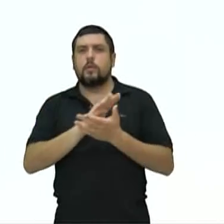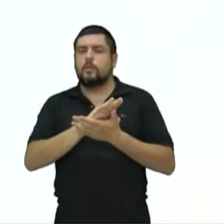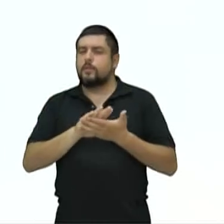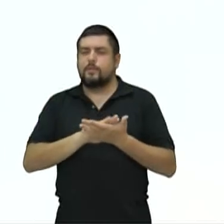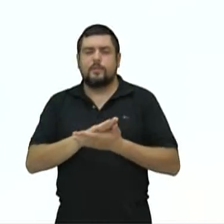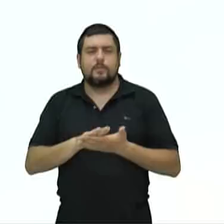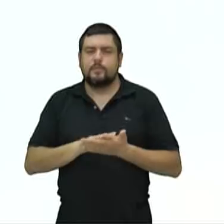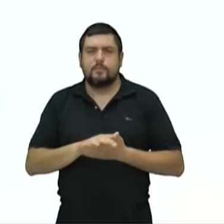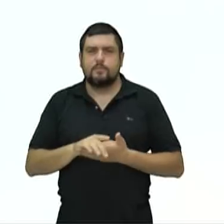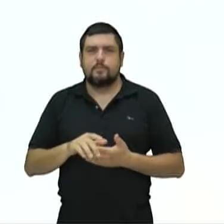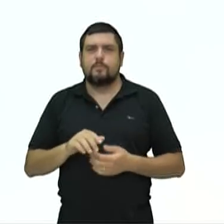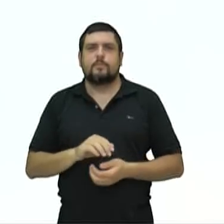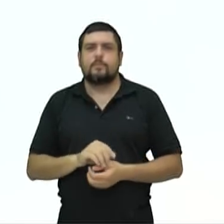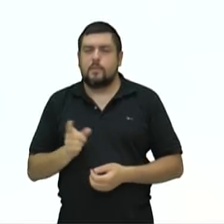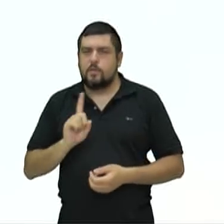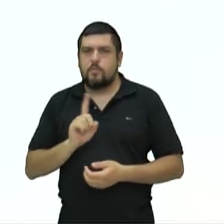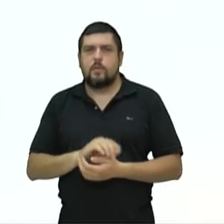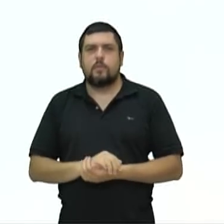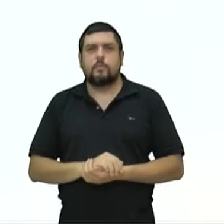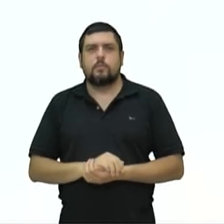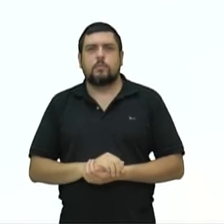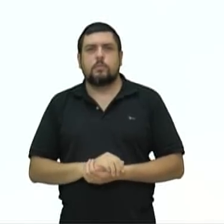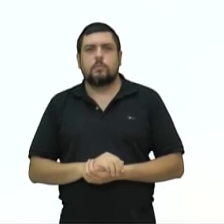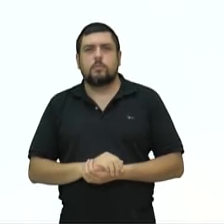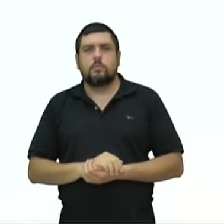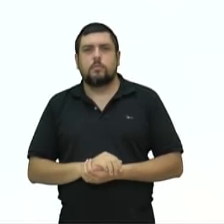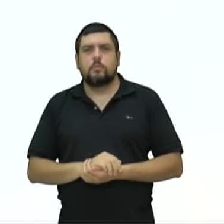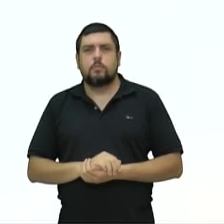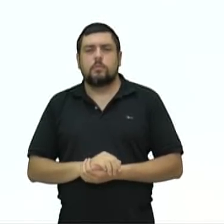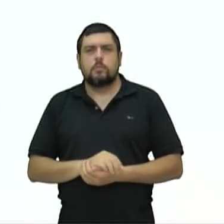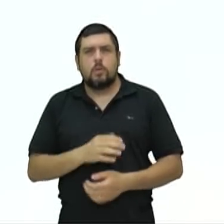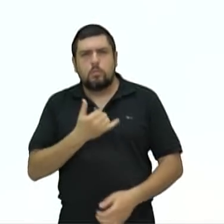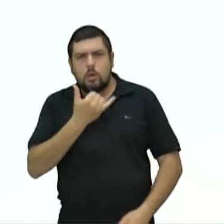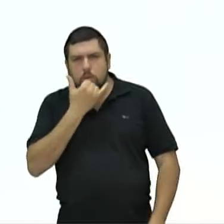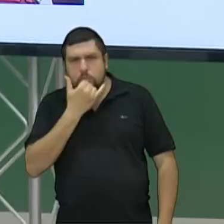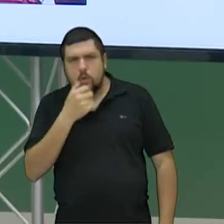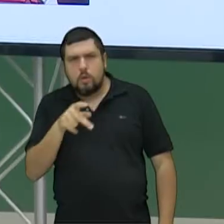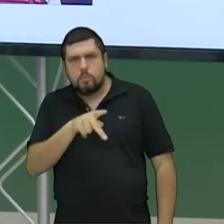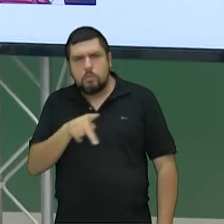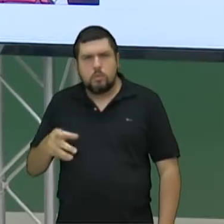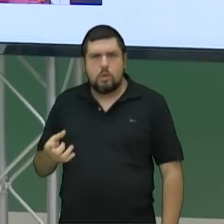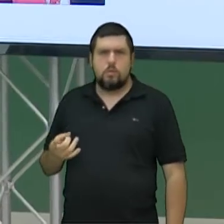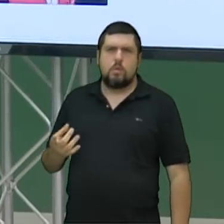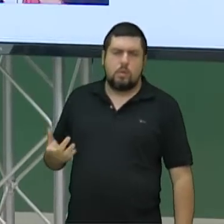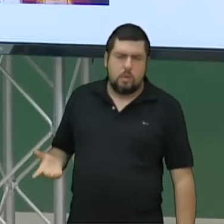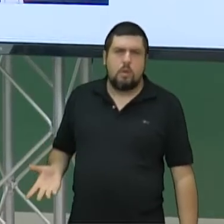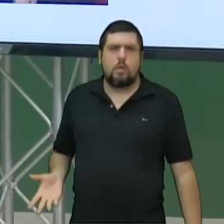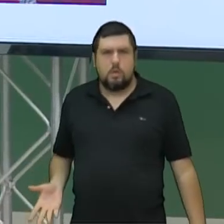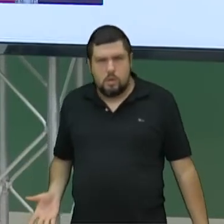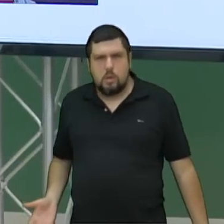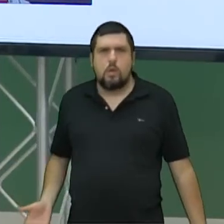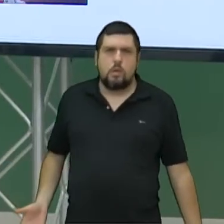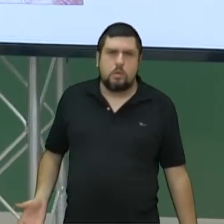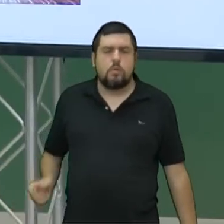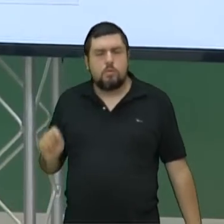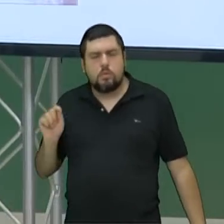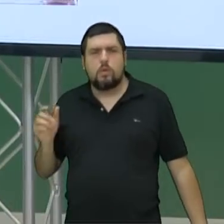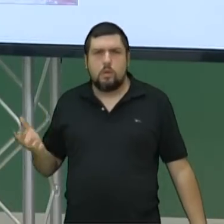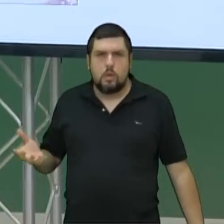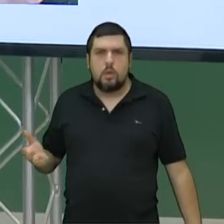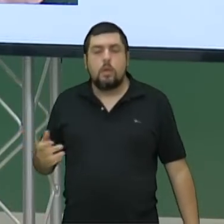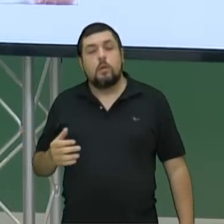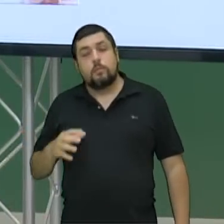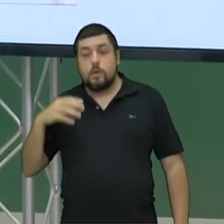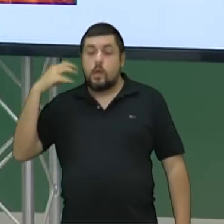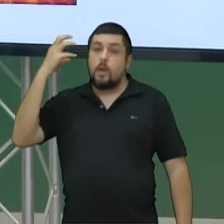isso. Pô, senhor, você usou drogas? Não, não é isso. Não é isso. Não, nada disso, não nada disso. É o Newton